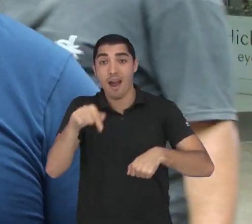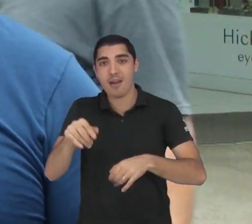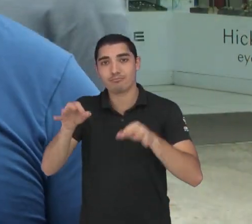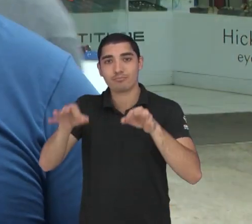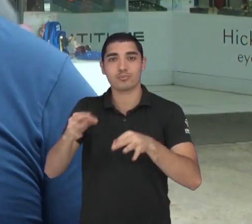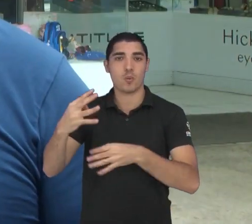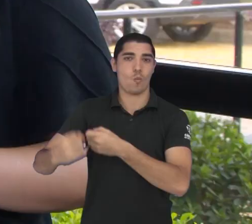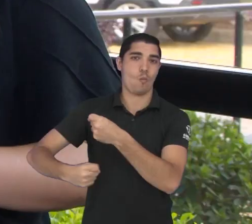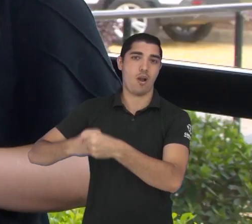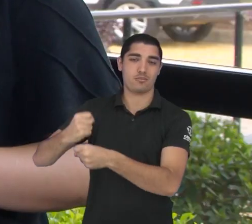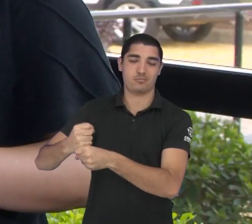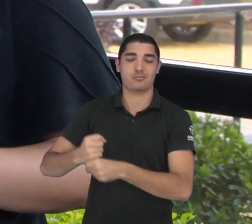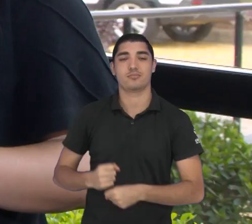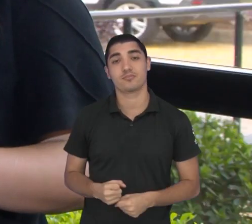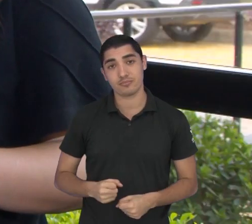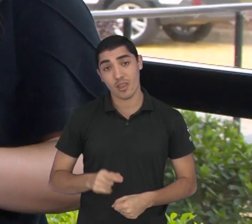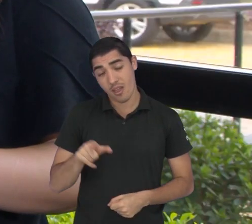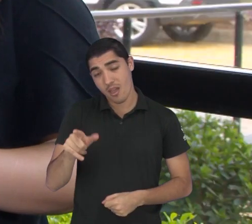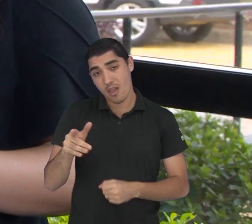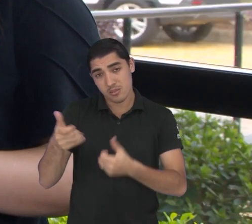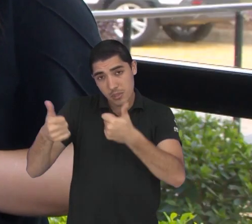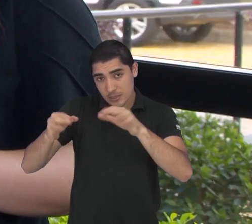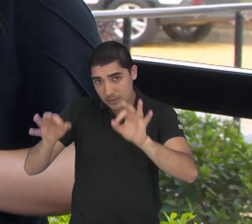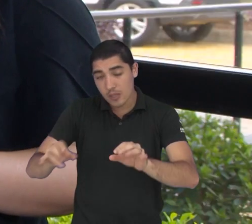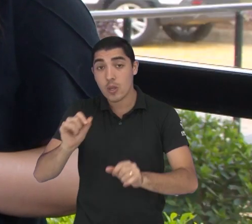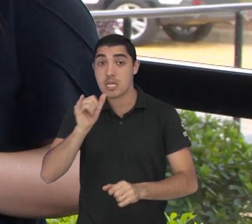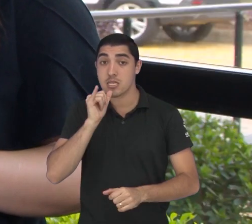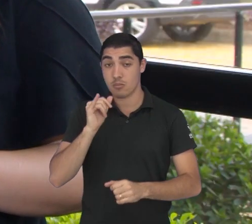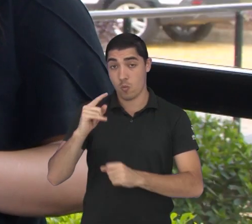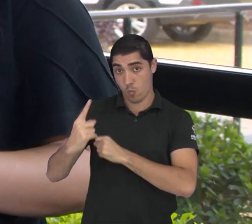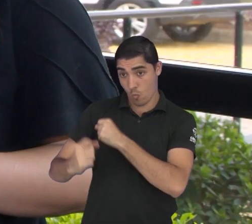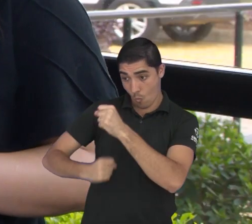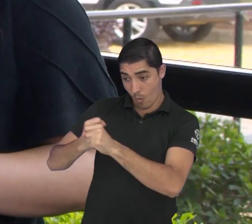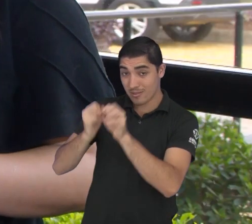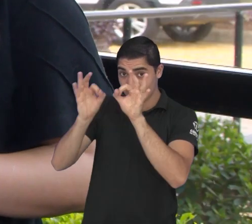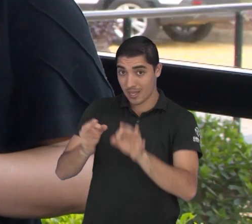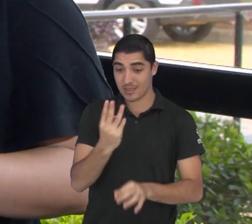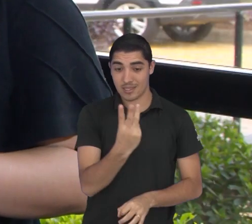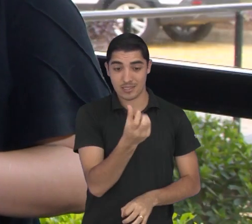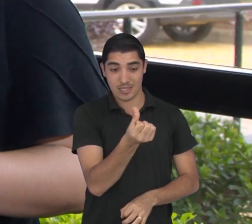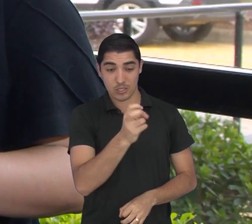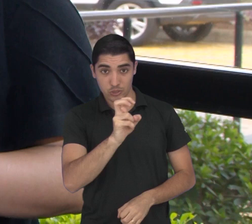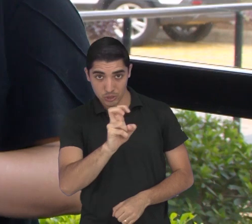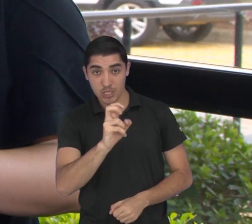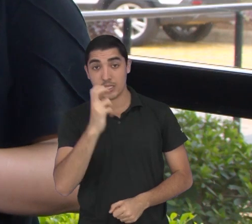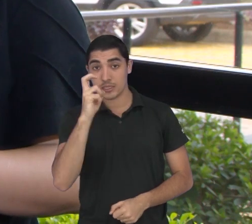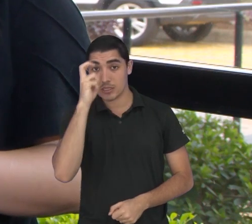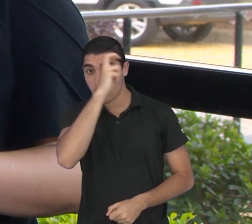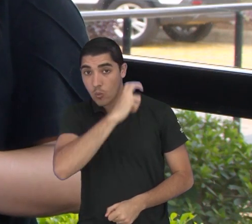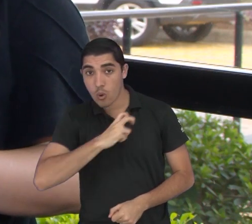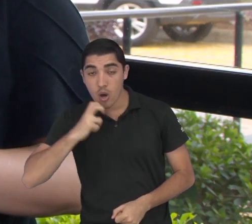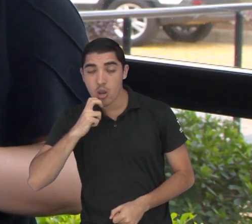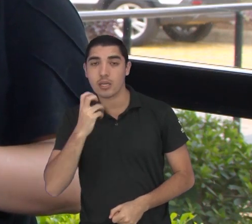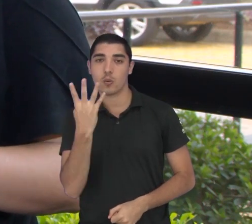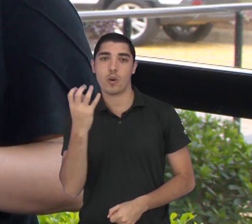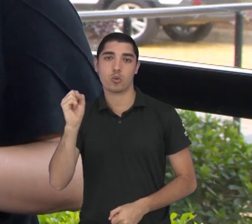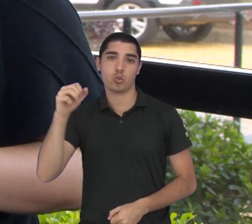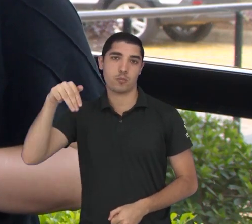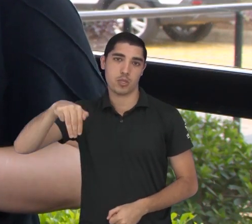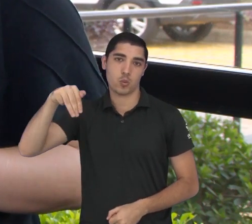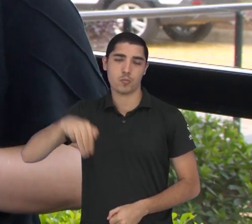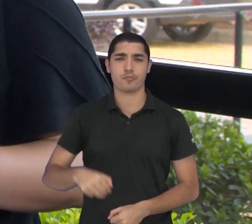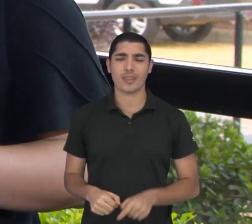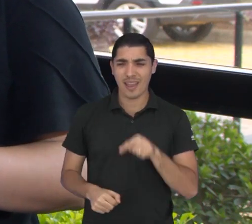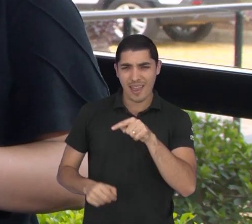né, no mês de fevereiro. A explicação basicamente é essa mesmo. Um ano tem 365 dias, 5 horas e